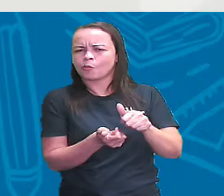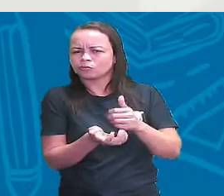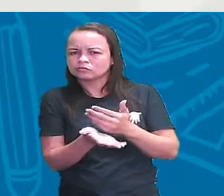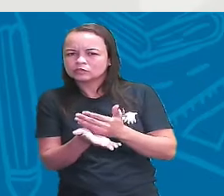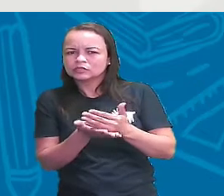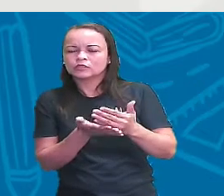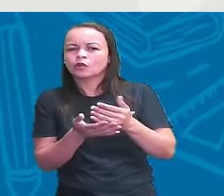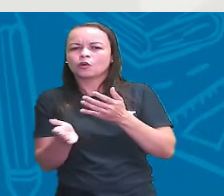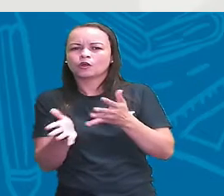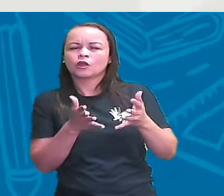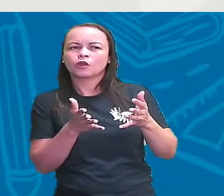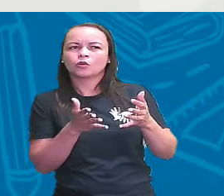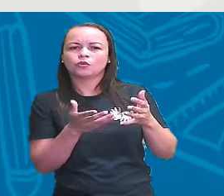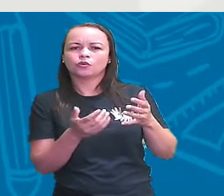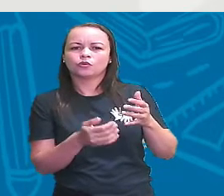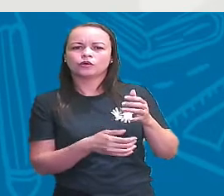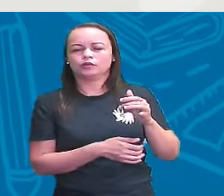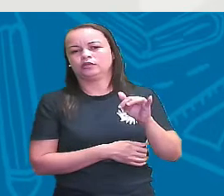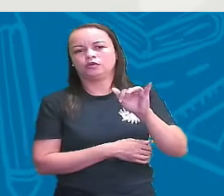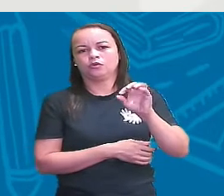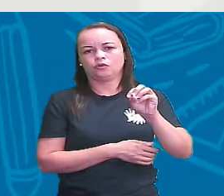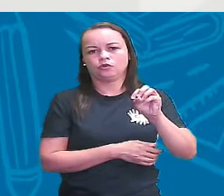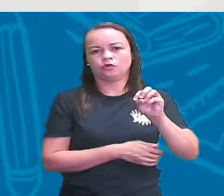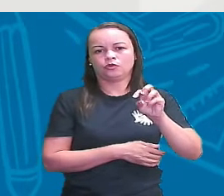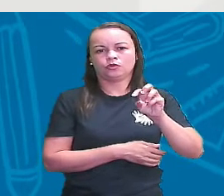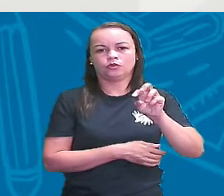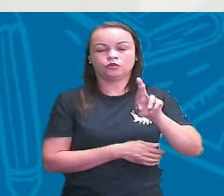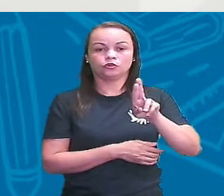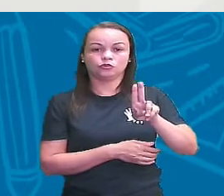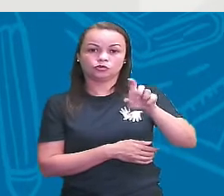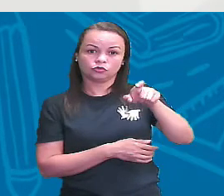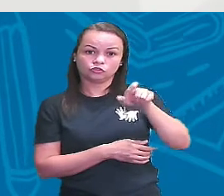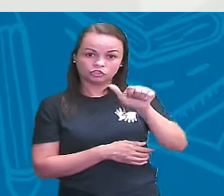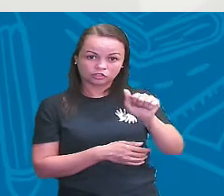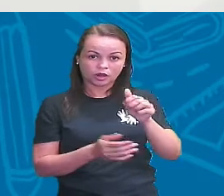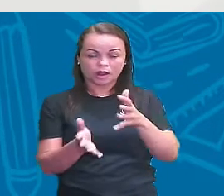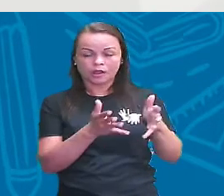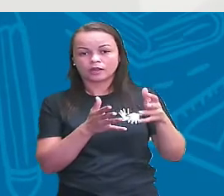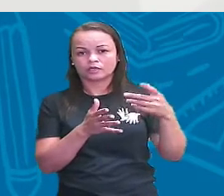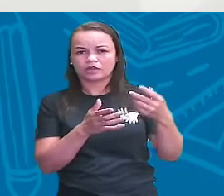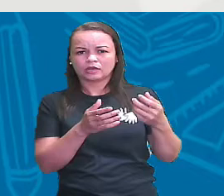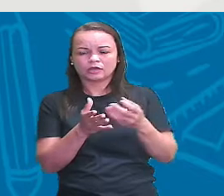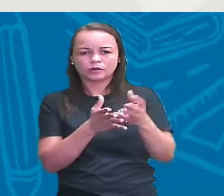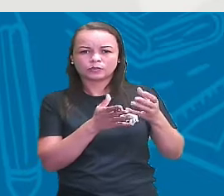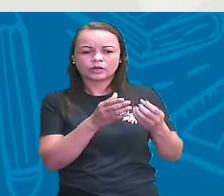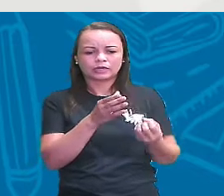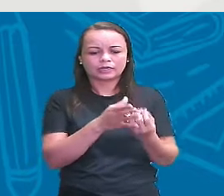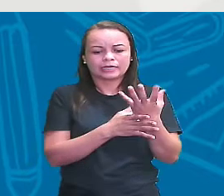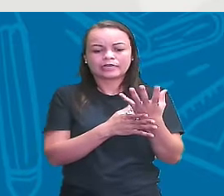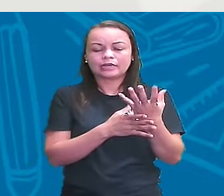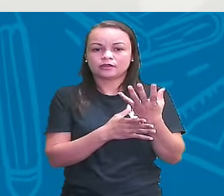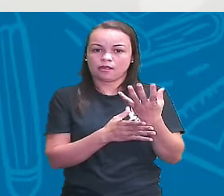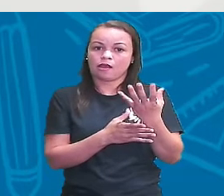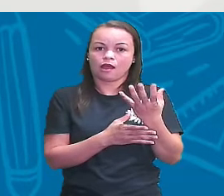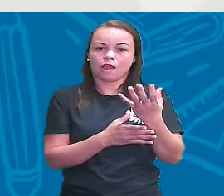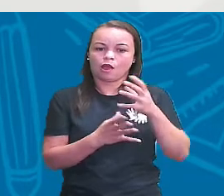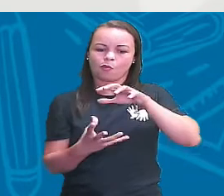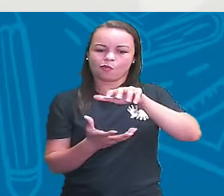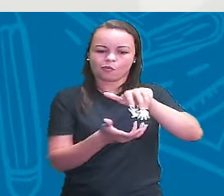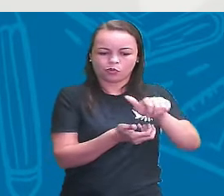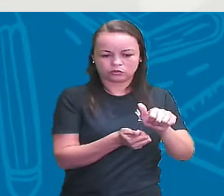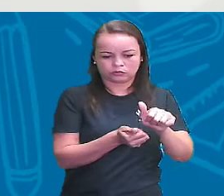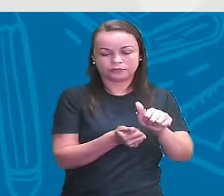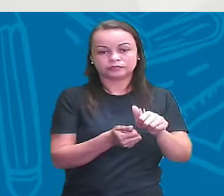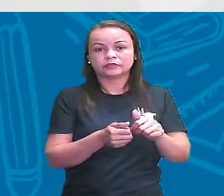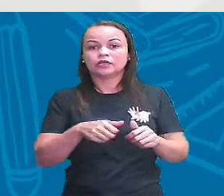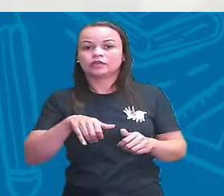o orixá supremo pediu para Oxalá ele criar o mundo, que é o irmão de Ododua, tá? Pediu para poder criar o mundo. E aí